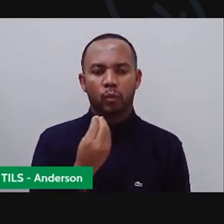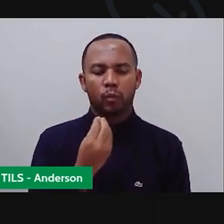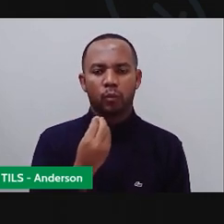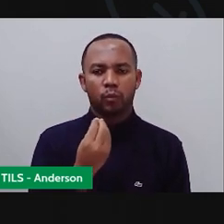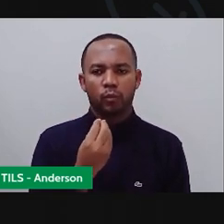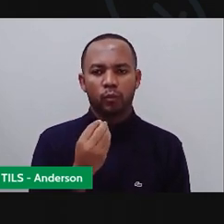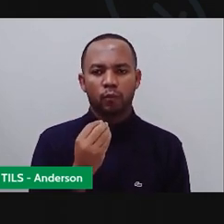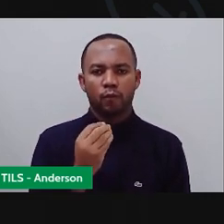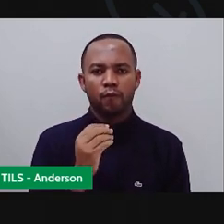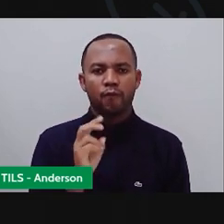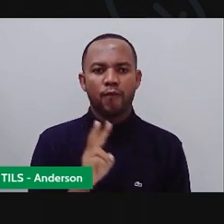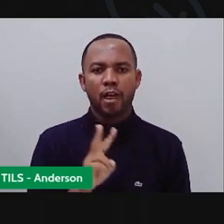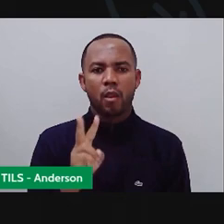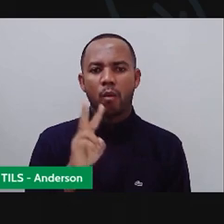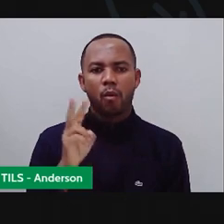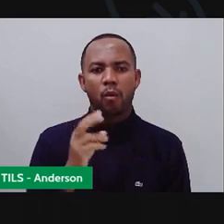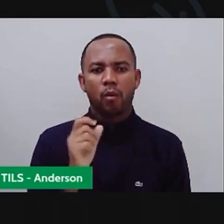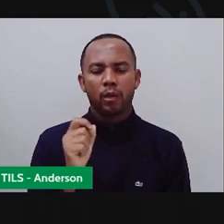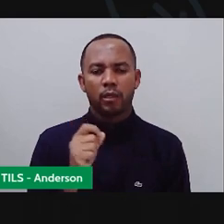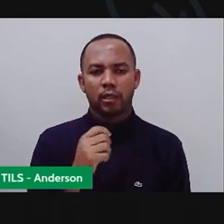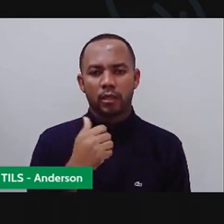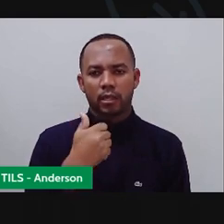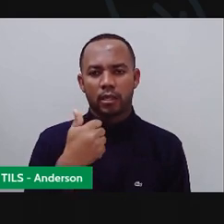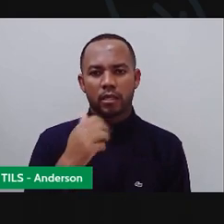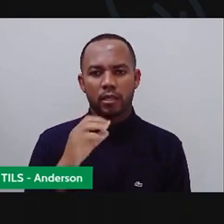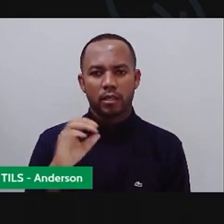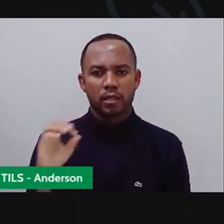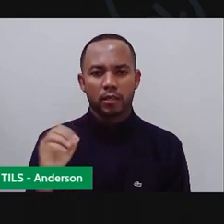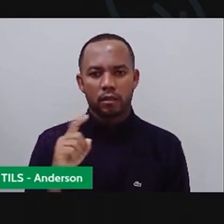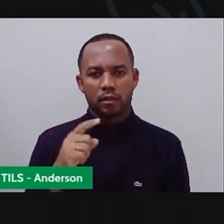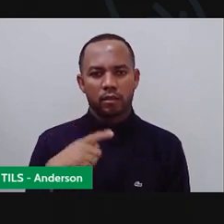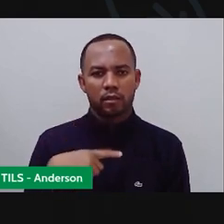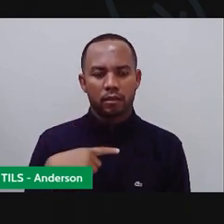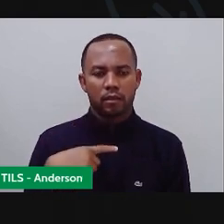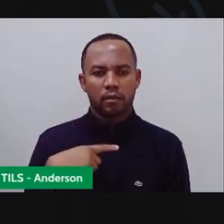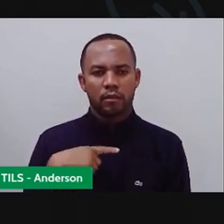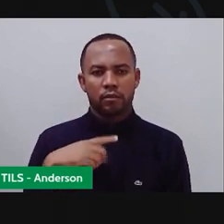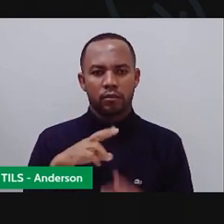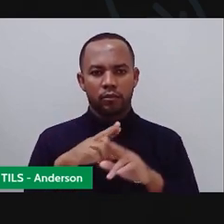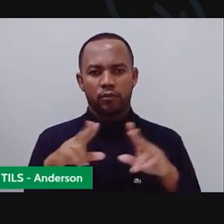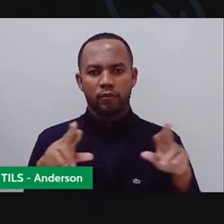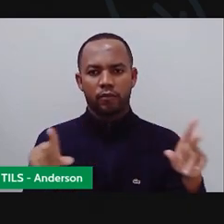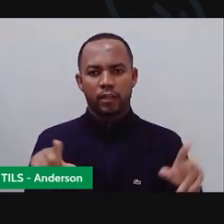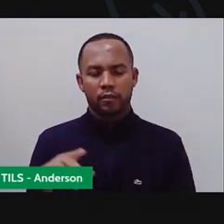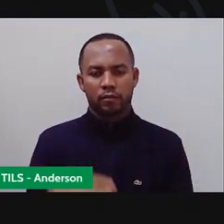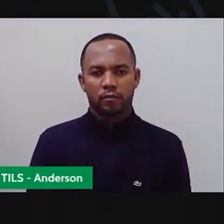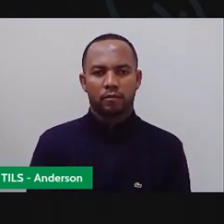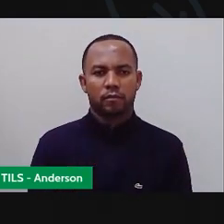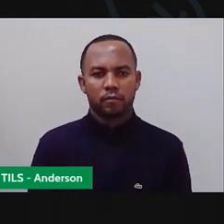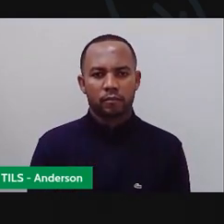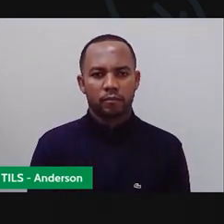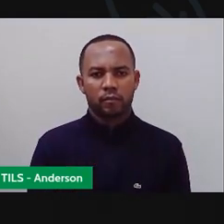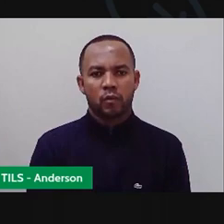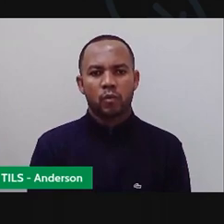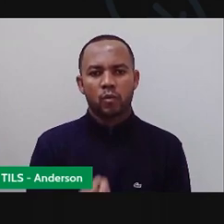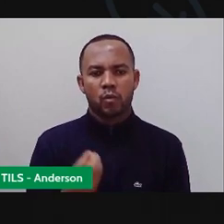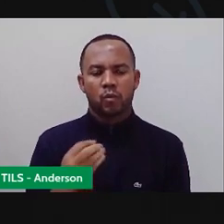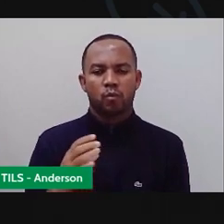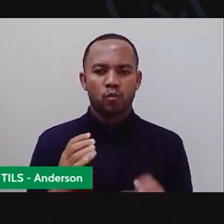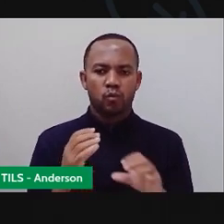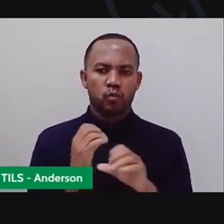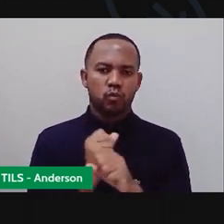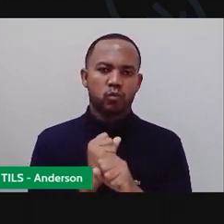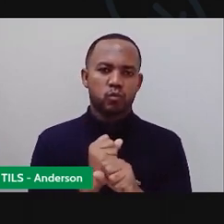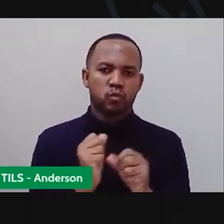equivalem ao que há uma centena então aqui eu tinha o que vários o que amarrar dedinhos quando eu